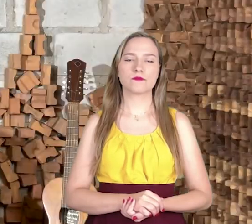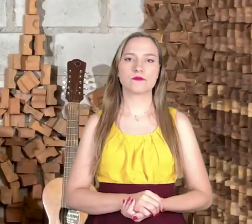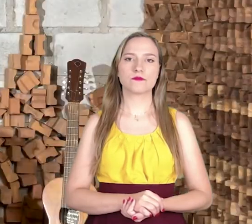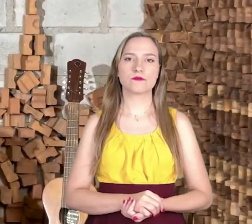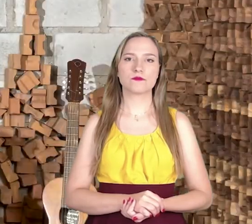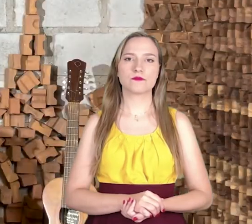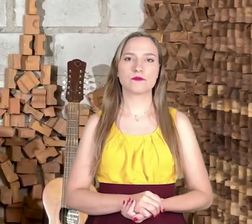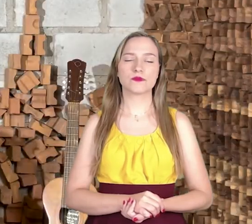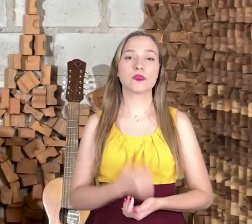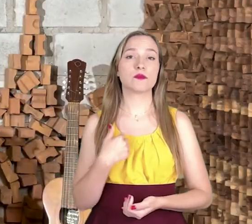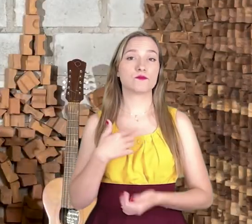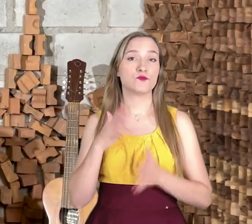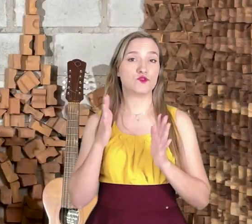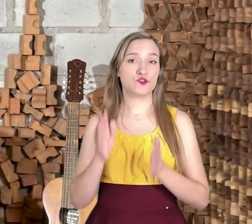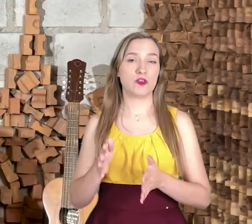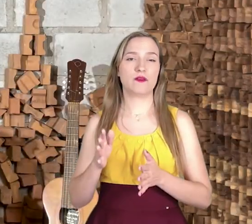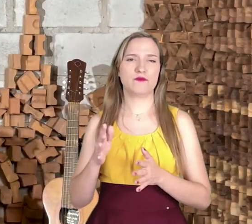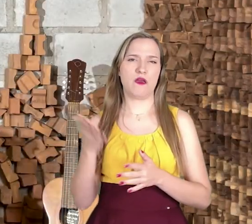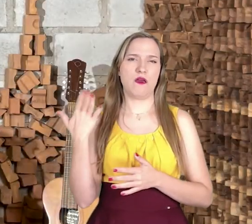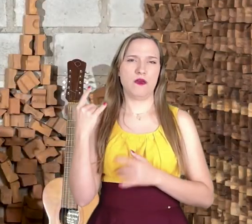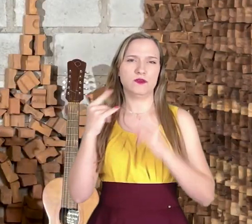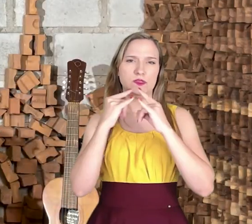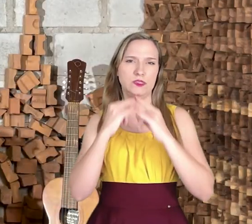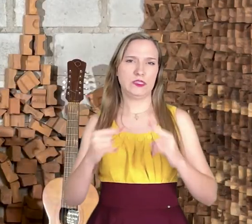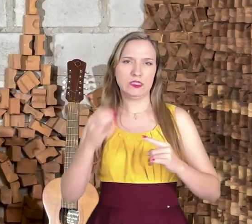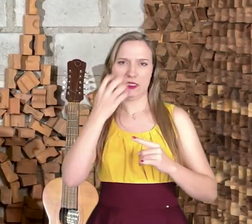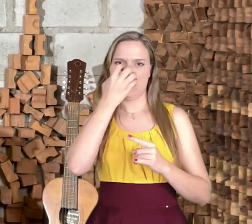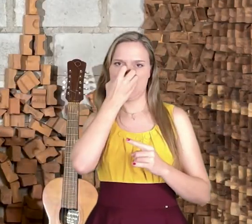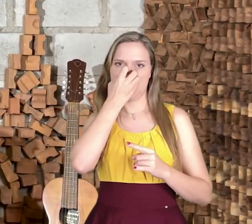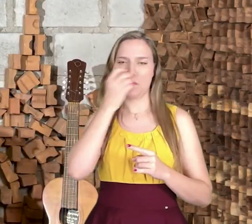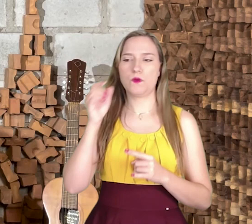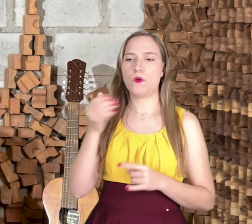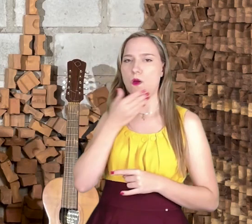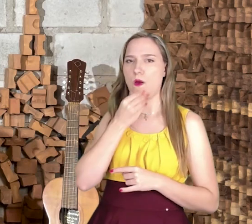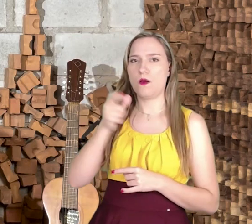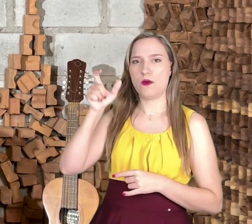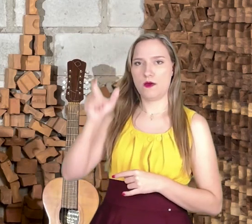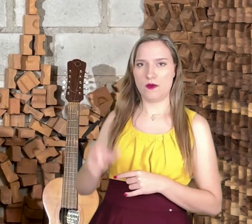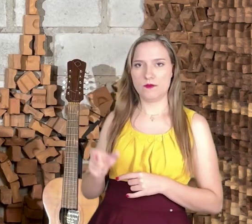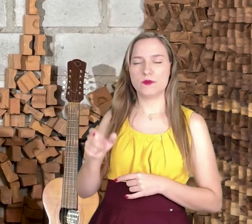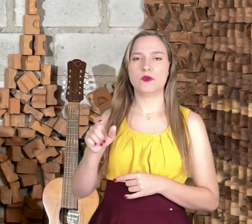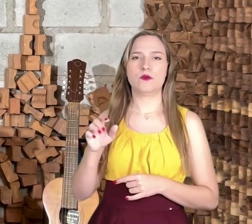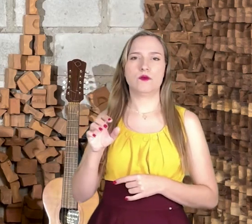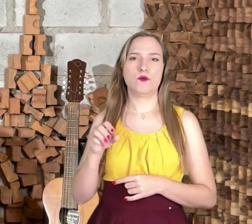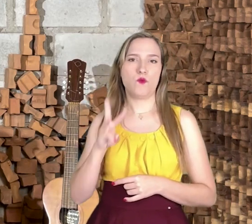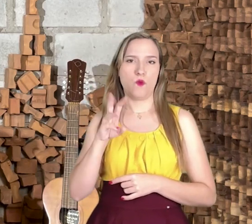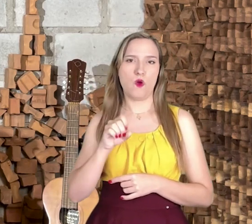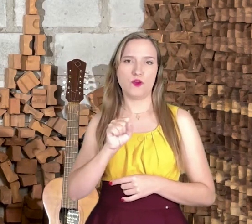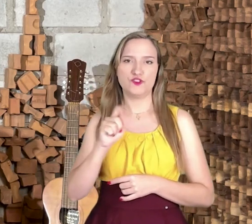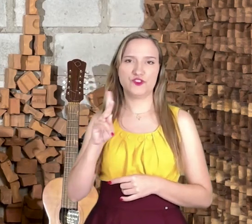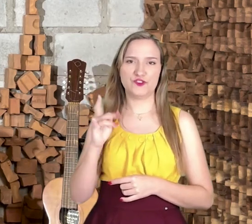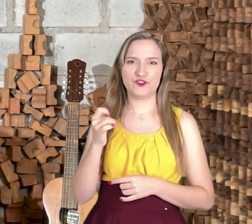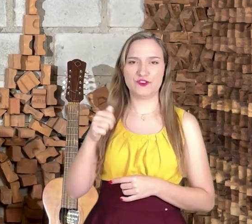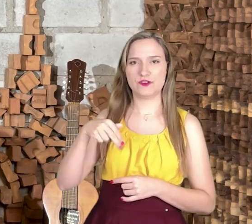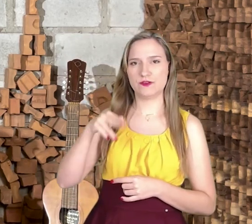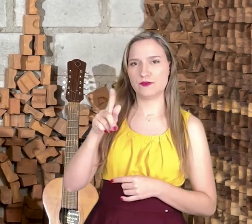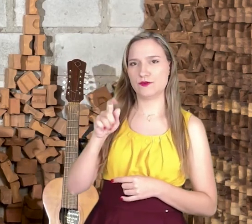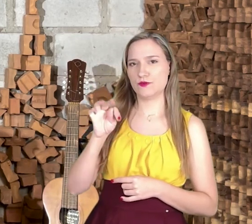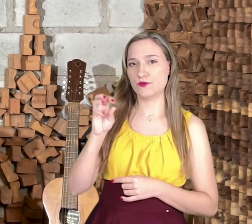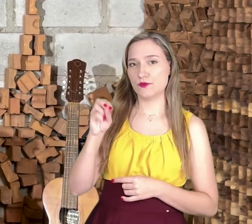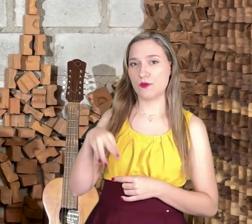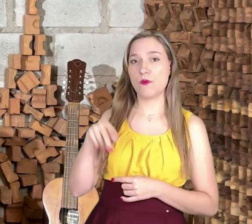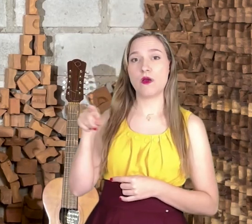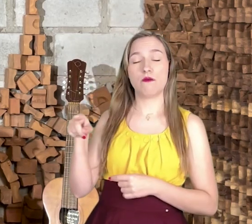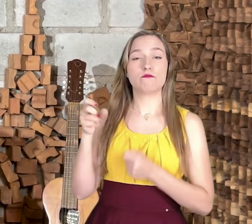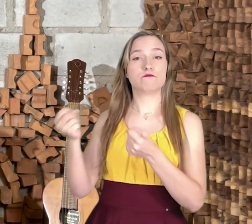Eu tive um mestre de circo chamado Seu Menino, Washington, mestre Washington, e ele